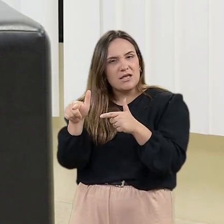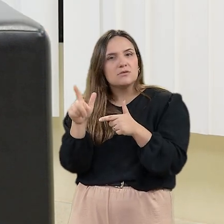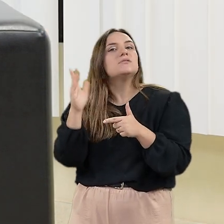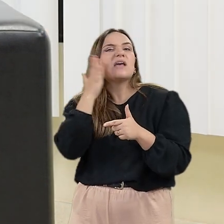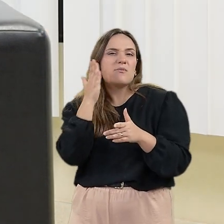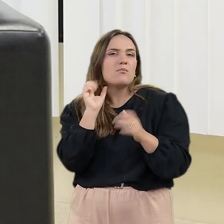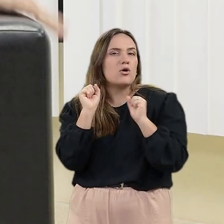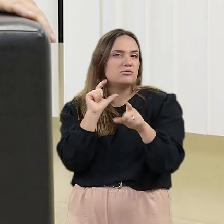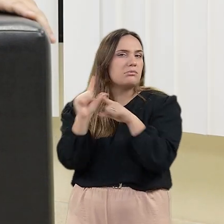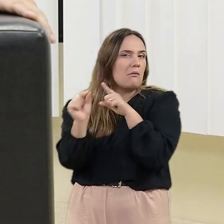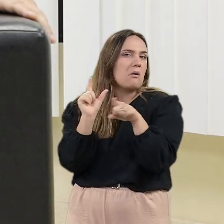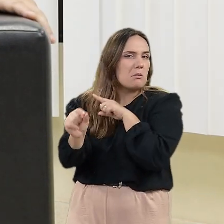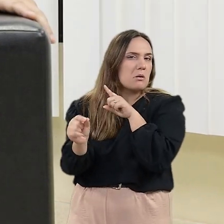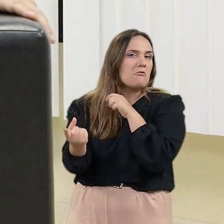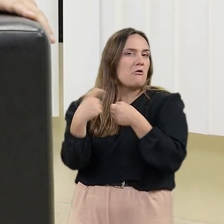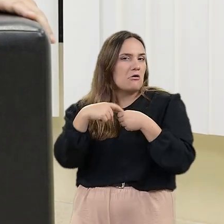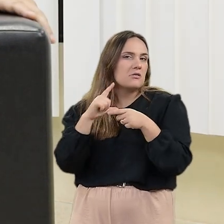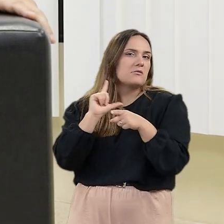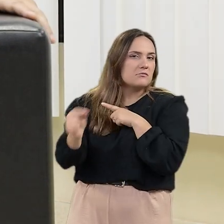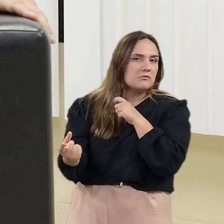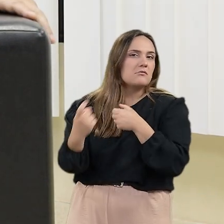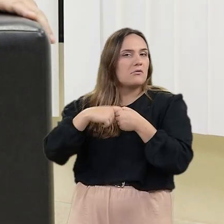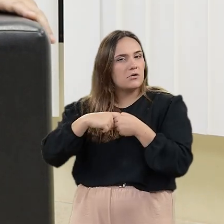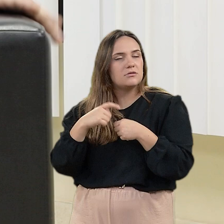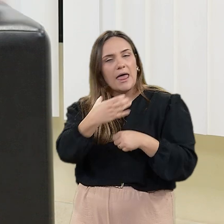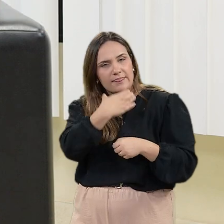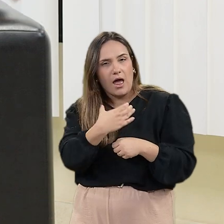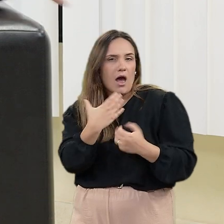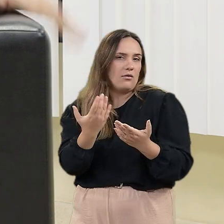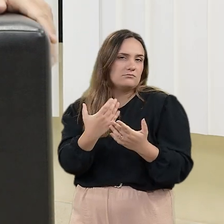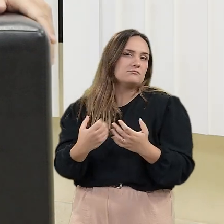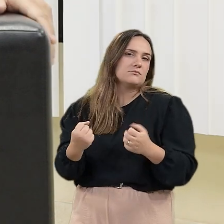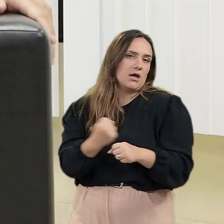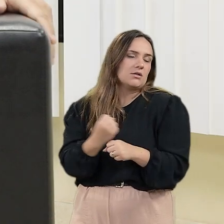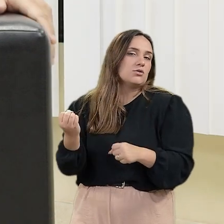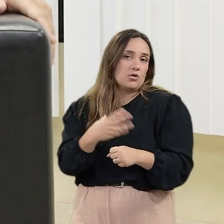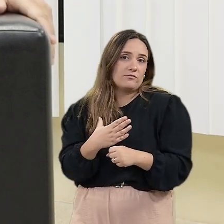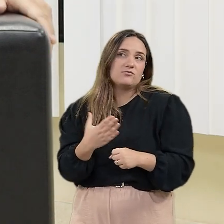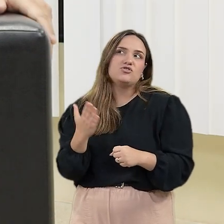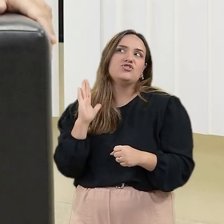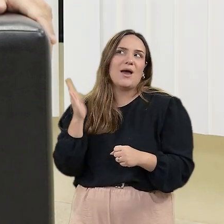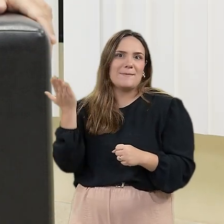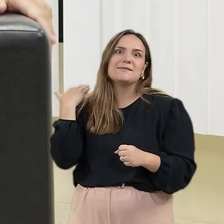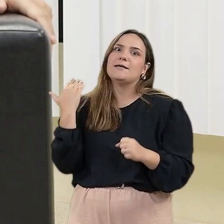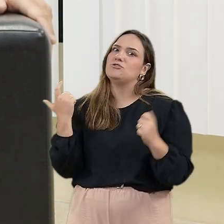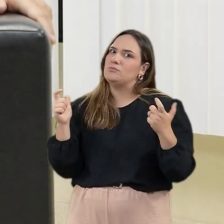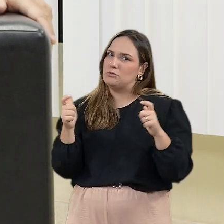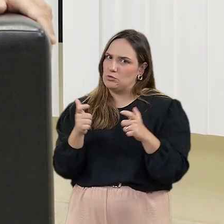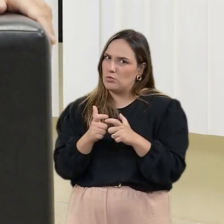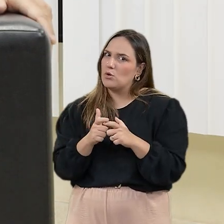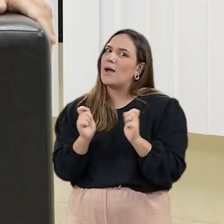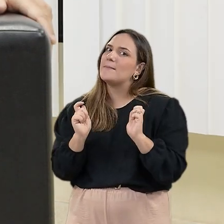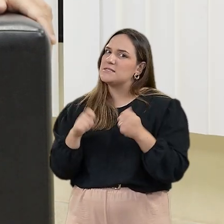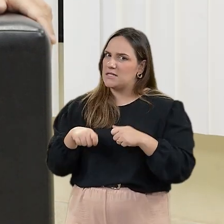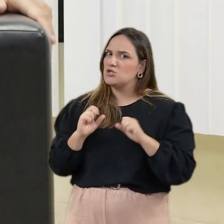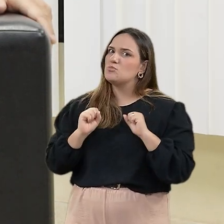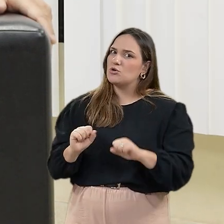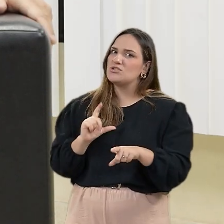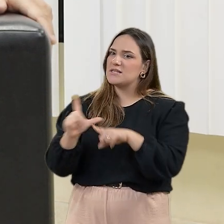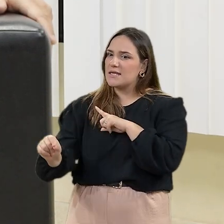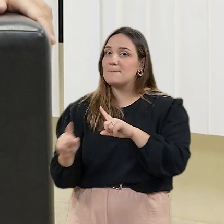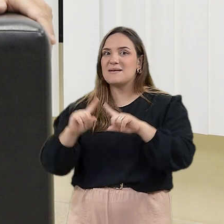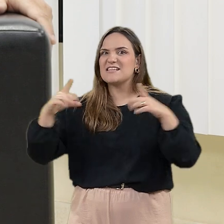havia restringido bastante aí este ano a questão das possibilidades da saída temporária, e agora aquele